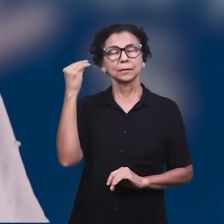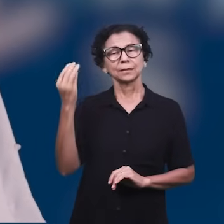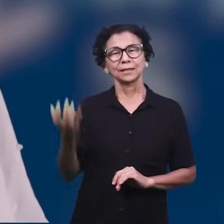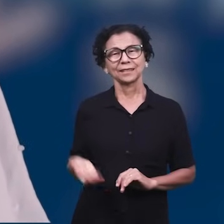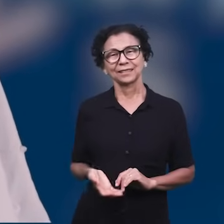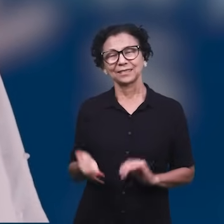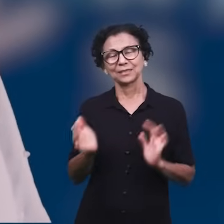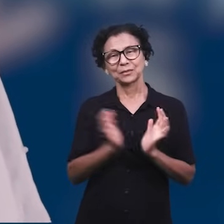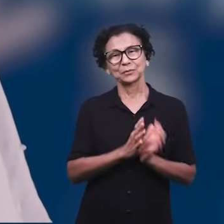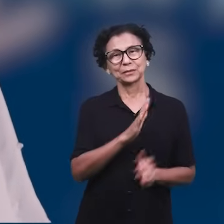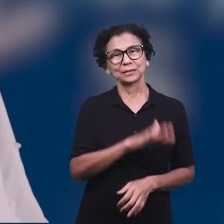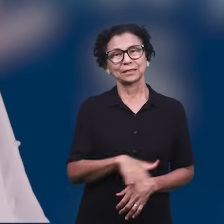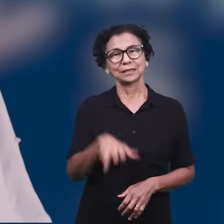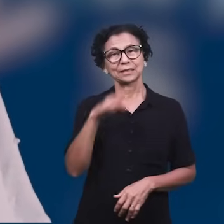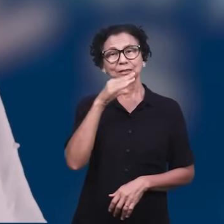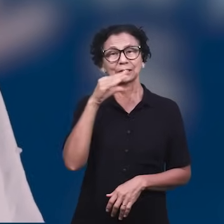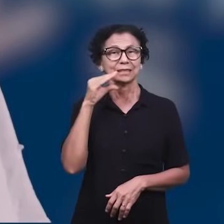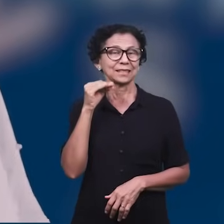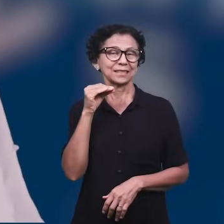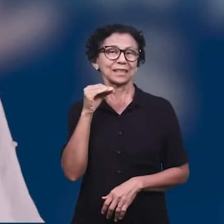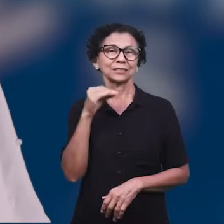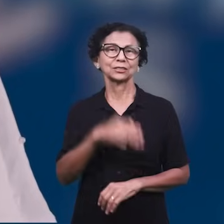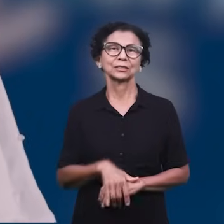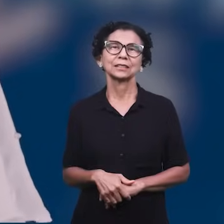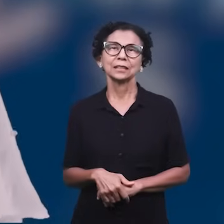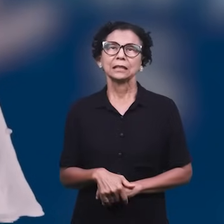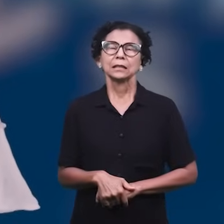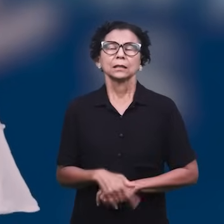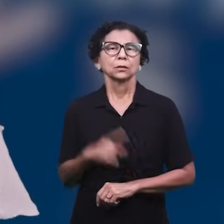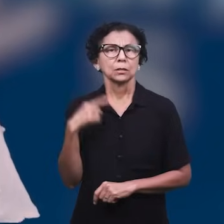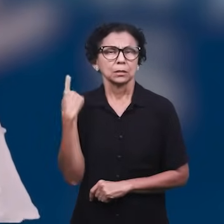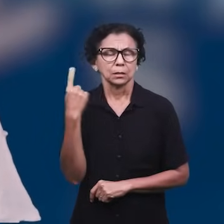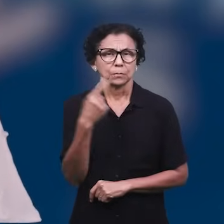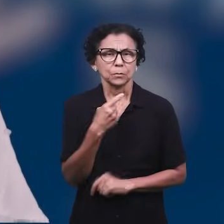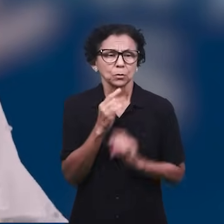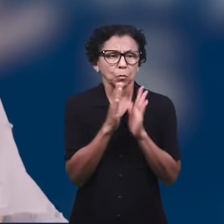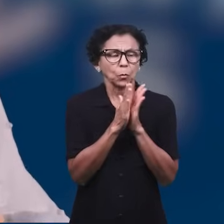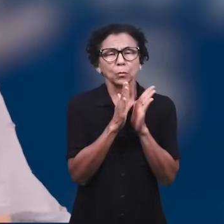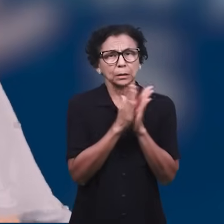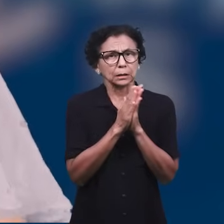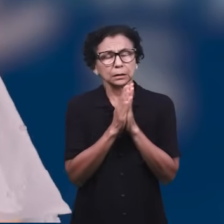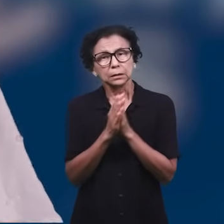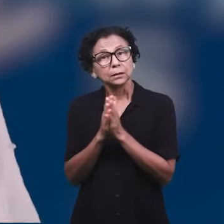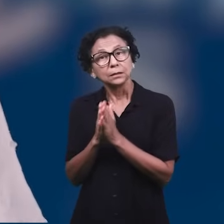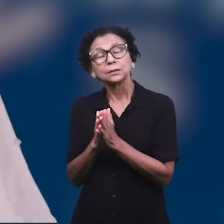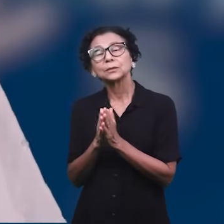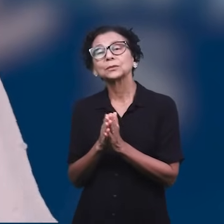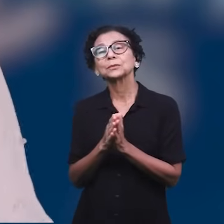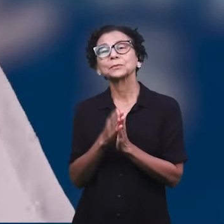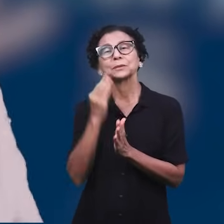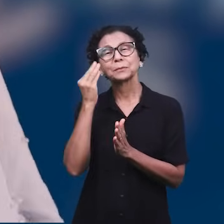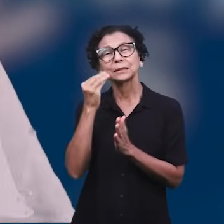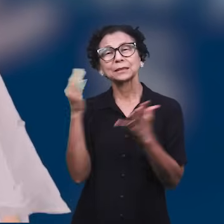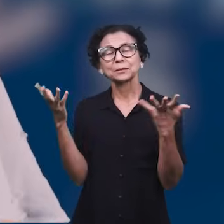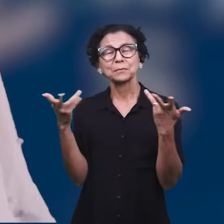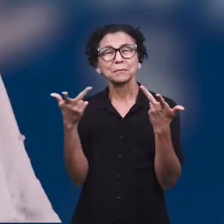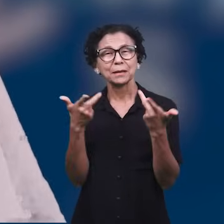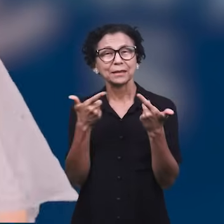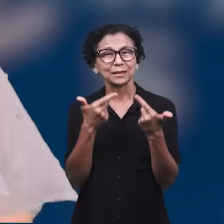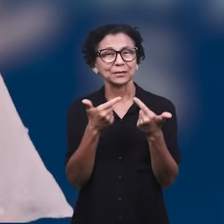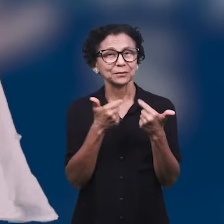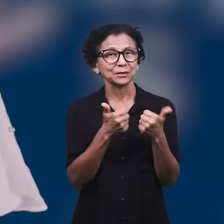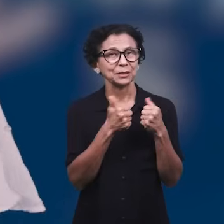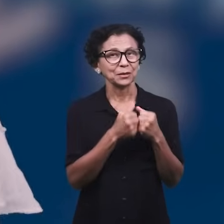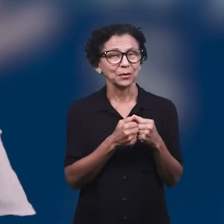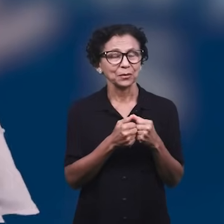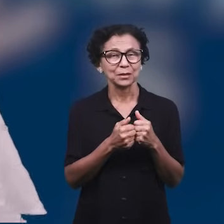crianças, intermediários e adolescentes. É um mês que estamos orando por eles, temos experiências maravilhosas e, principalmente, estamos nos preparando